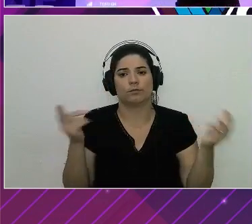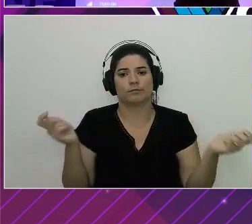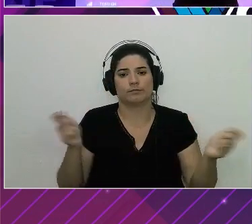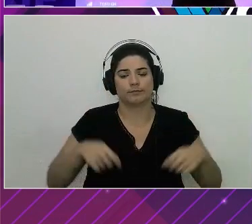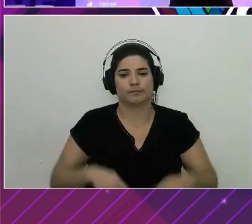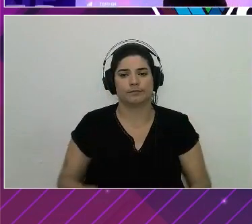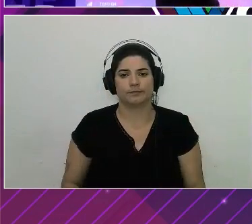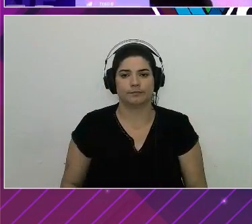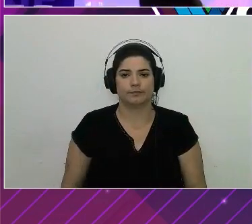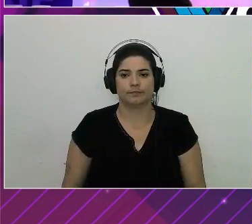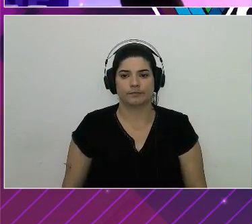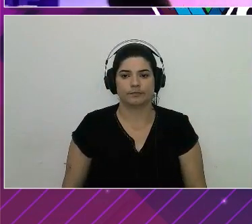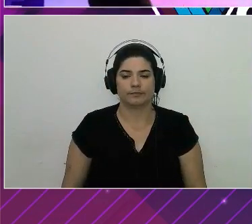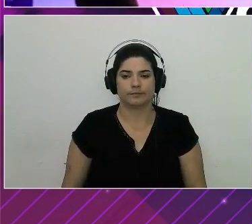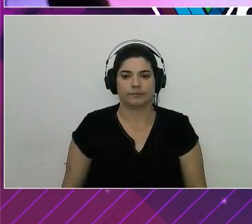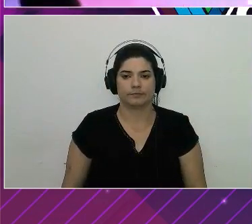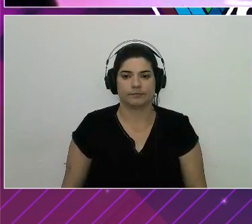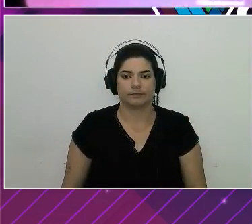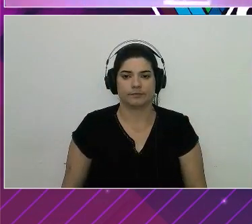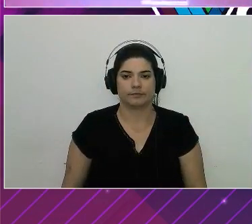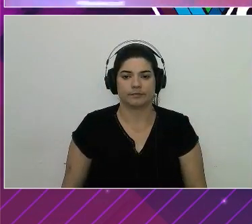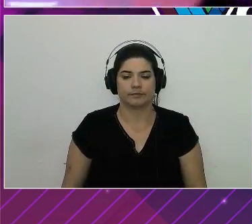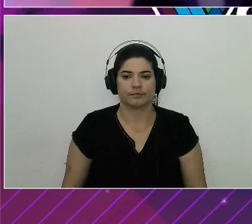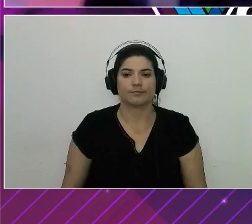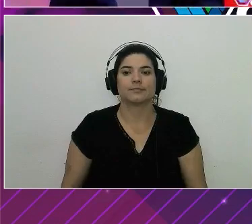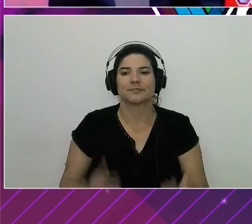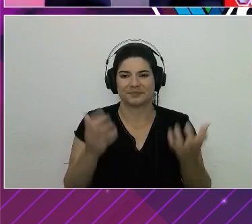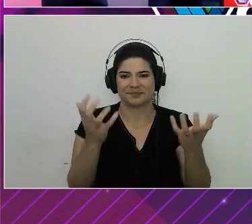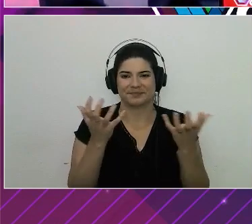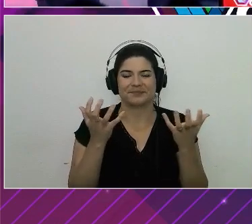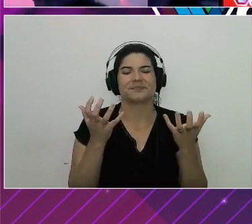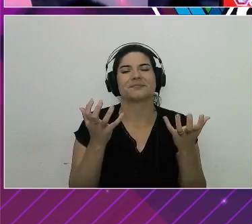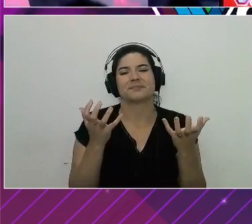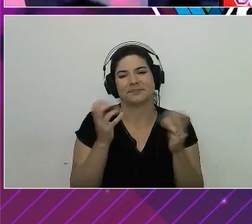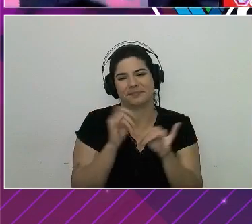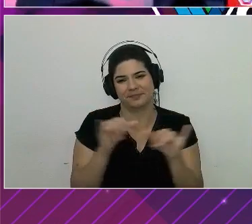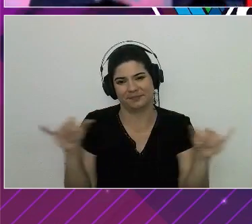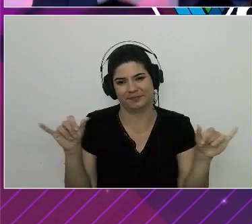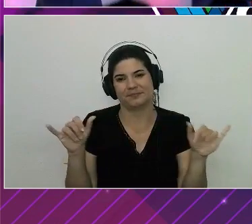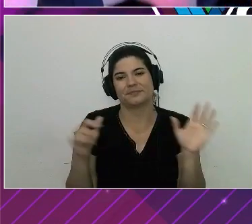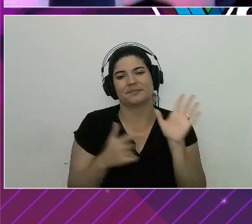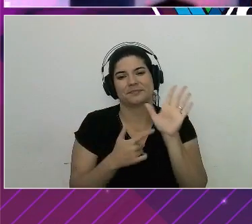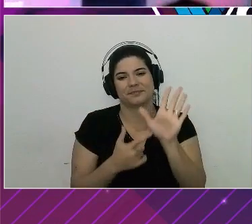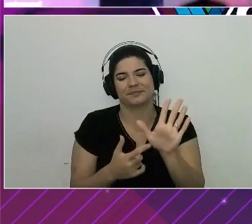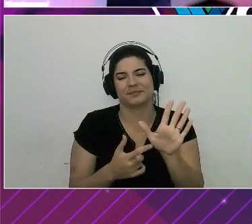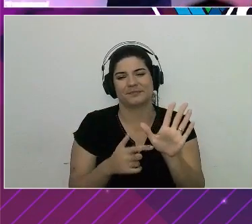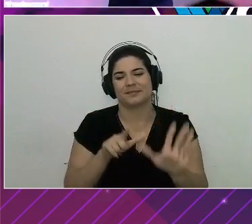Eu queria fazer um adendo, já que não vai ter o live coding, e o live coding quer mostrar a cereja do bolo.